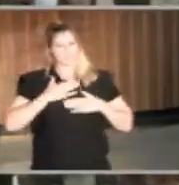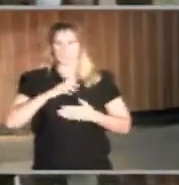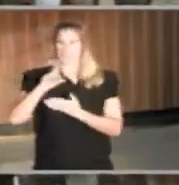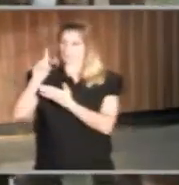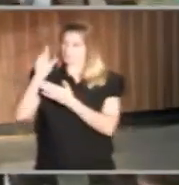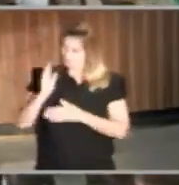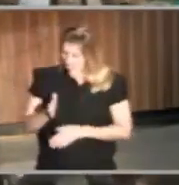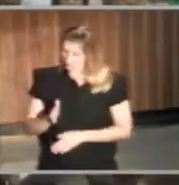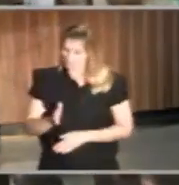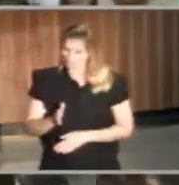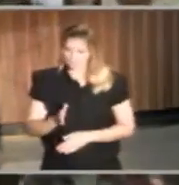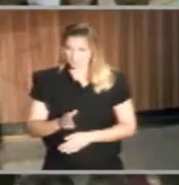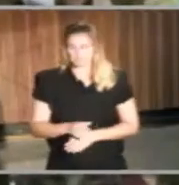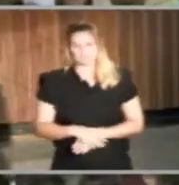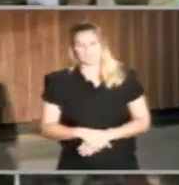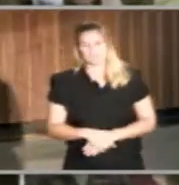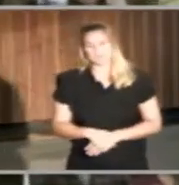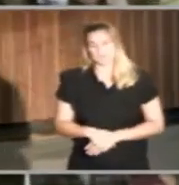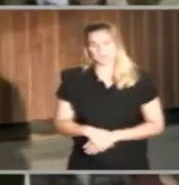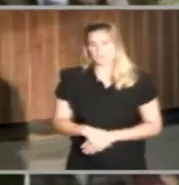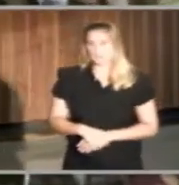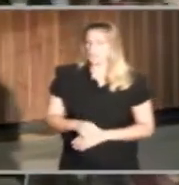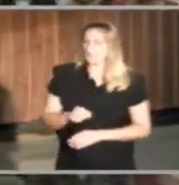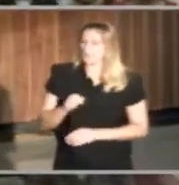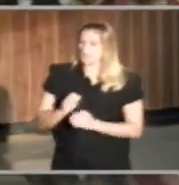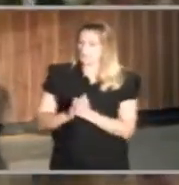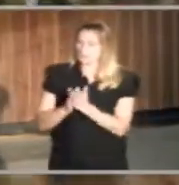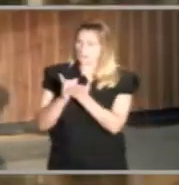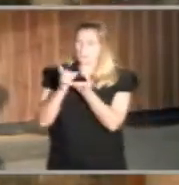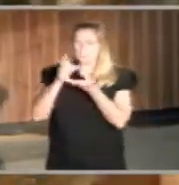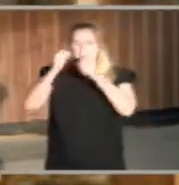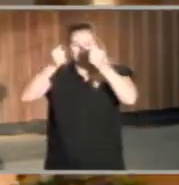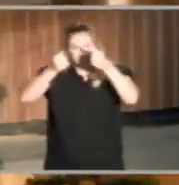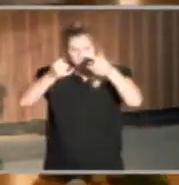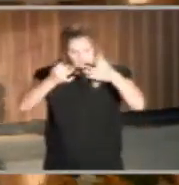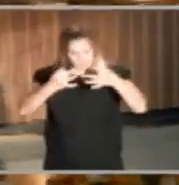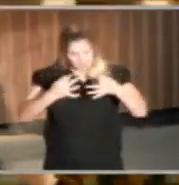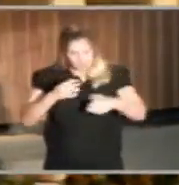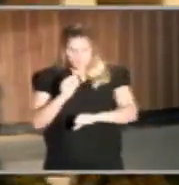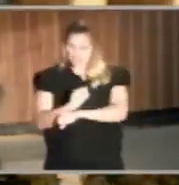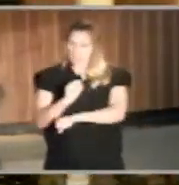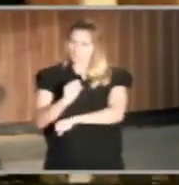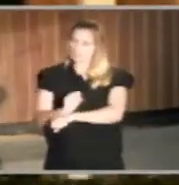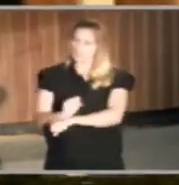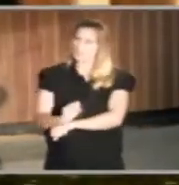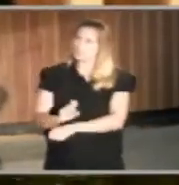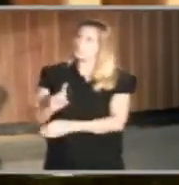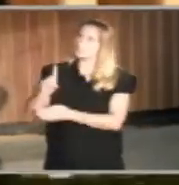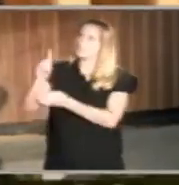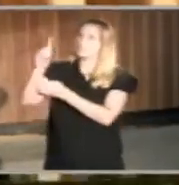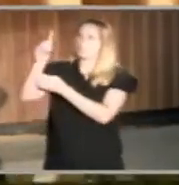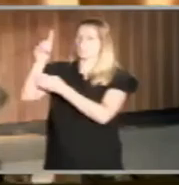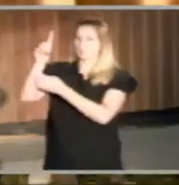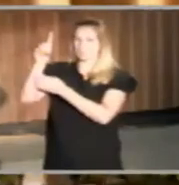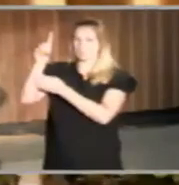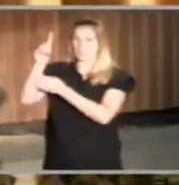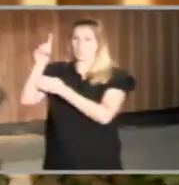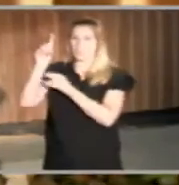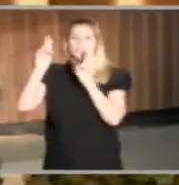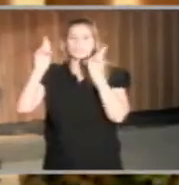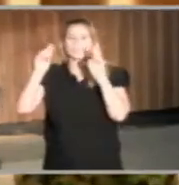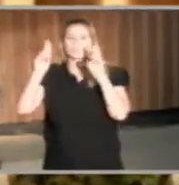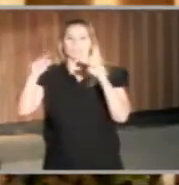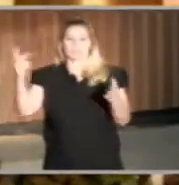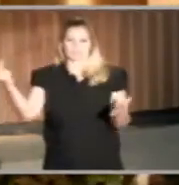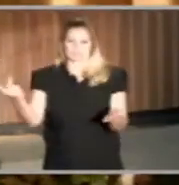boa. A palavra de Deus diz que a esperança no Senhor não desaponta, ela